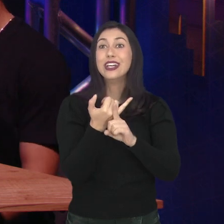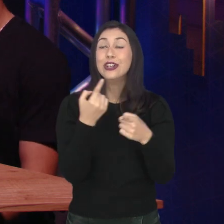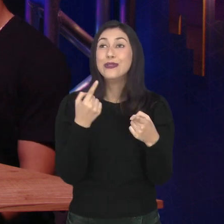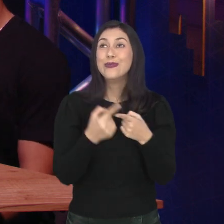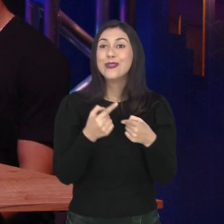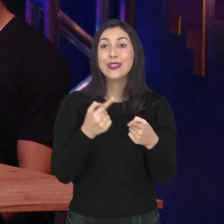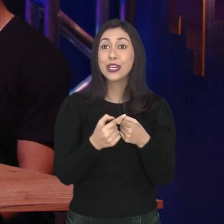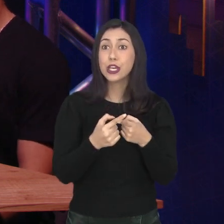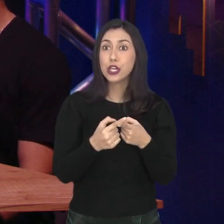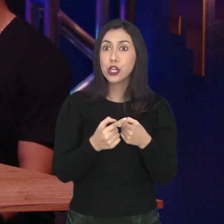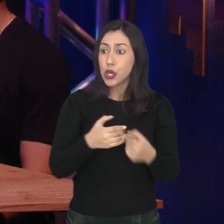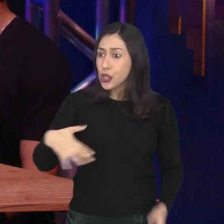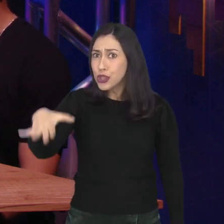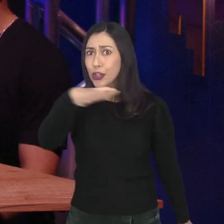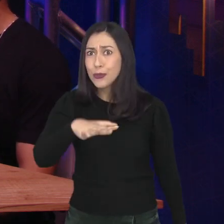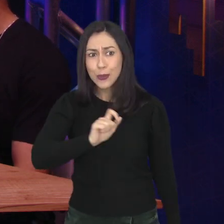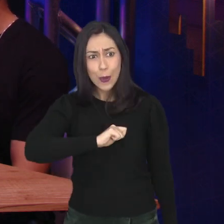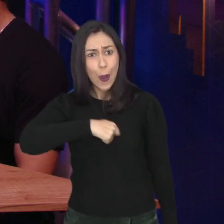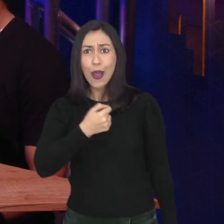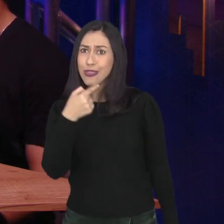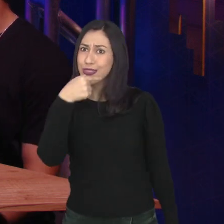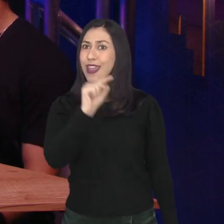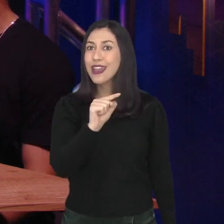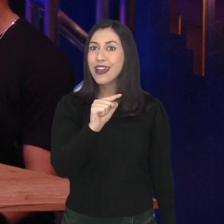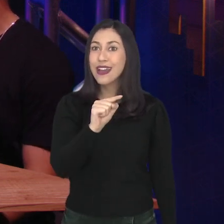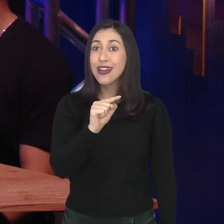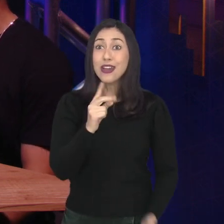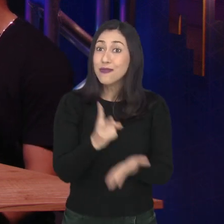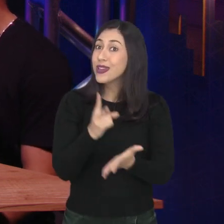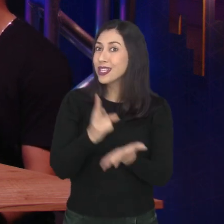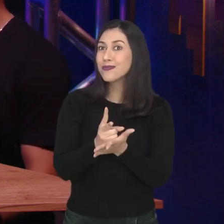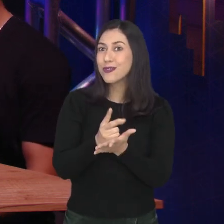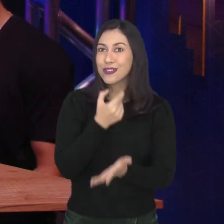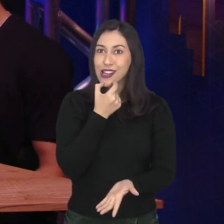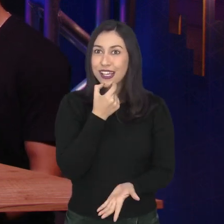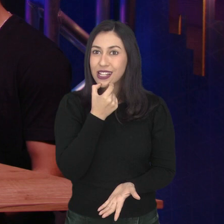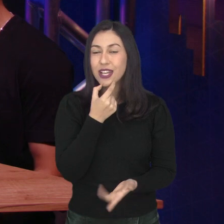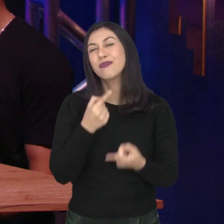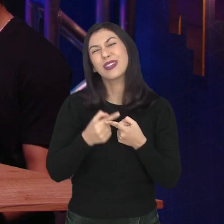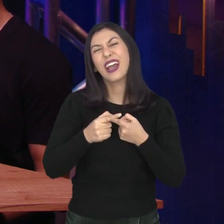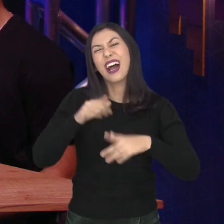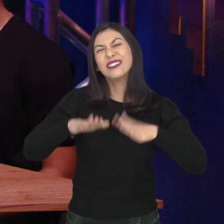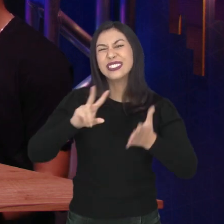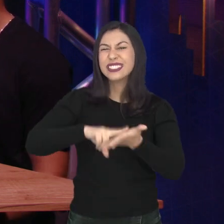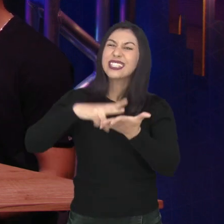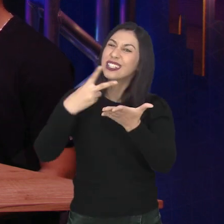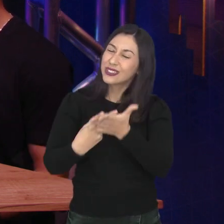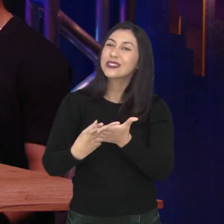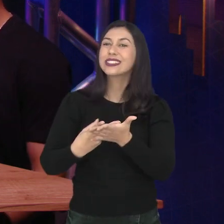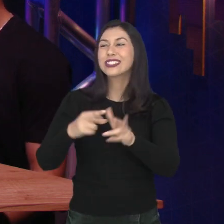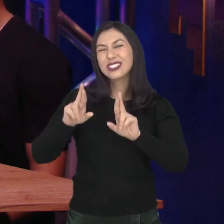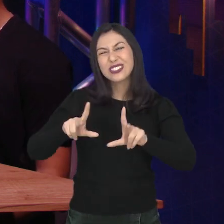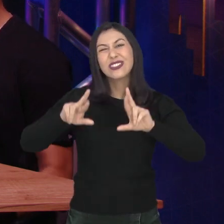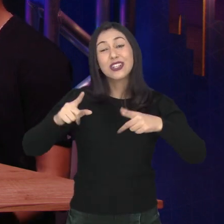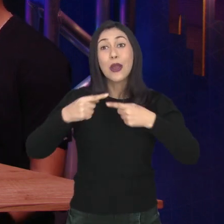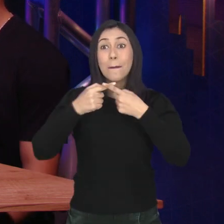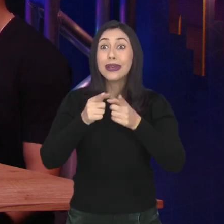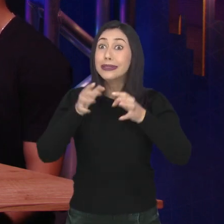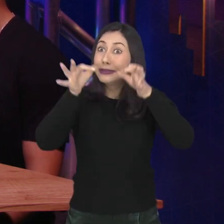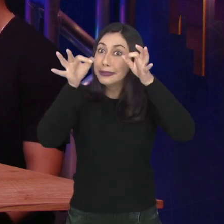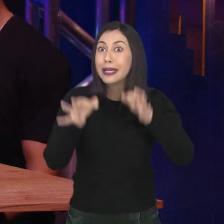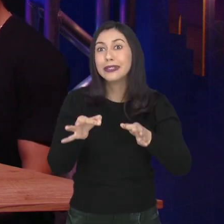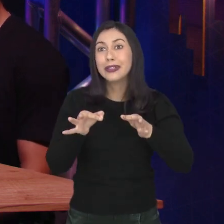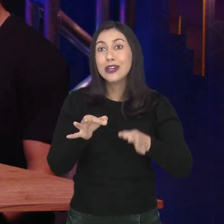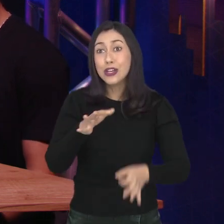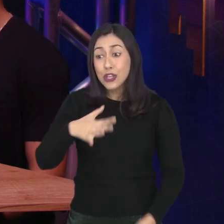questões. Porque Todo Mundo Odeia o Chris. E é o nome da série até em inglês, porque às vezes a gente tem uma adaptação na tradução, mas é